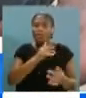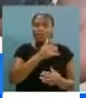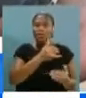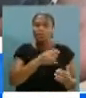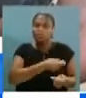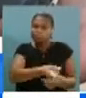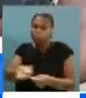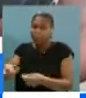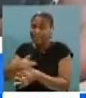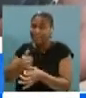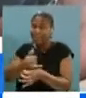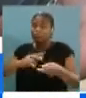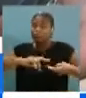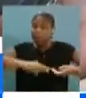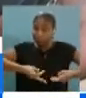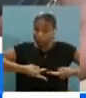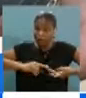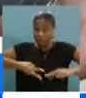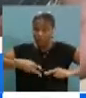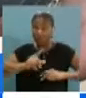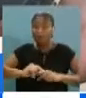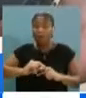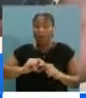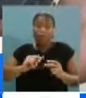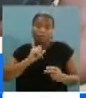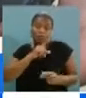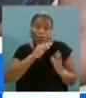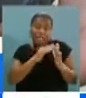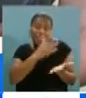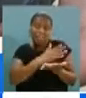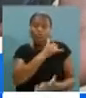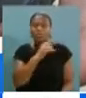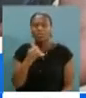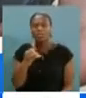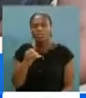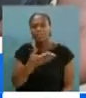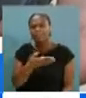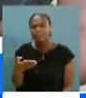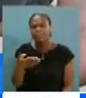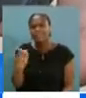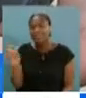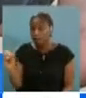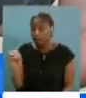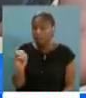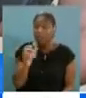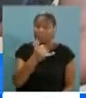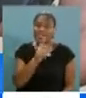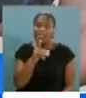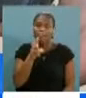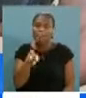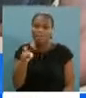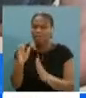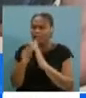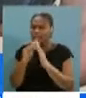concelho e devidamente detalhado, e a necessidade habitacional até 2030 são cerca de 26 mil casas que são